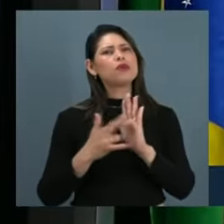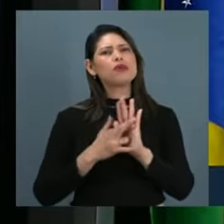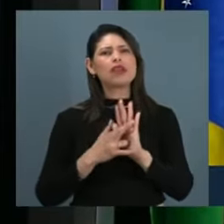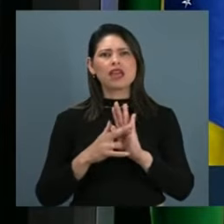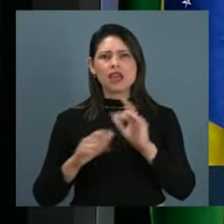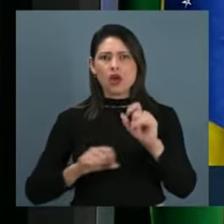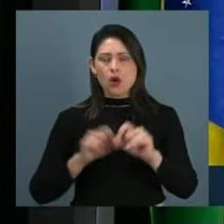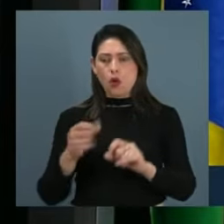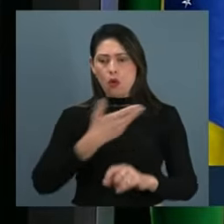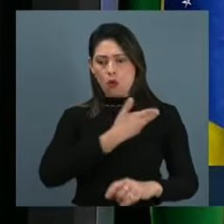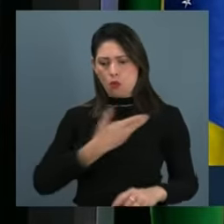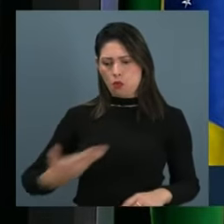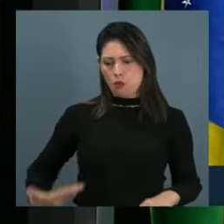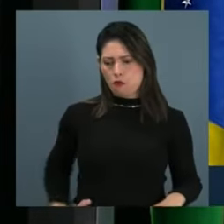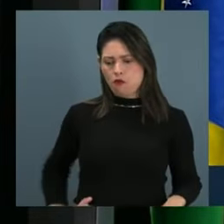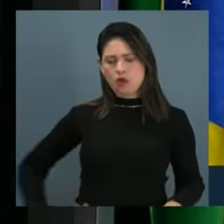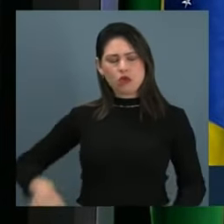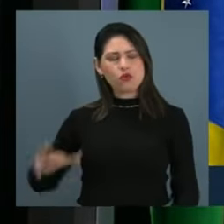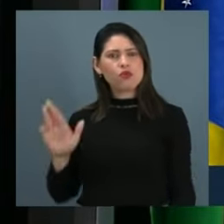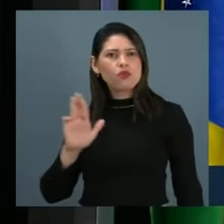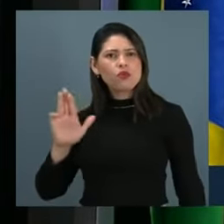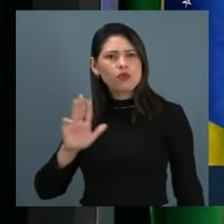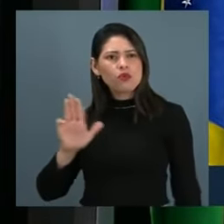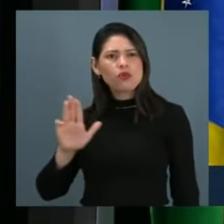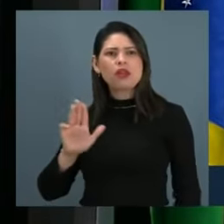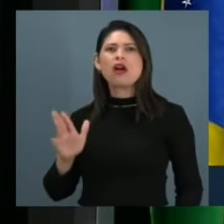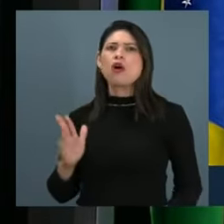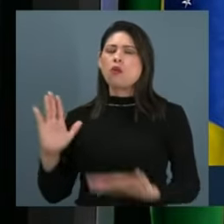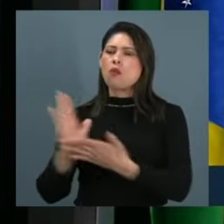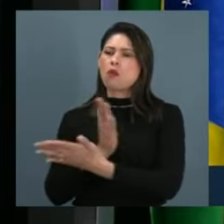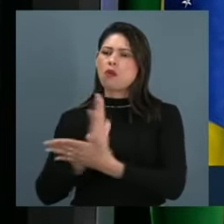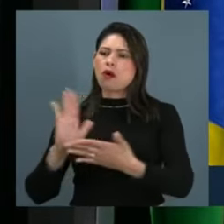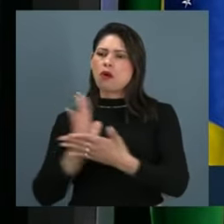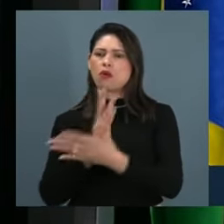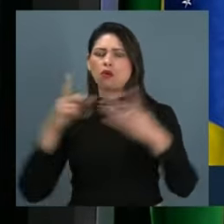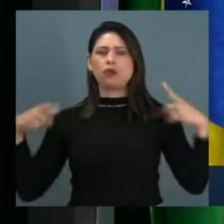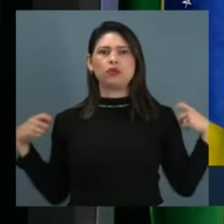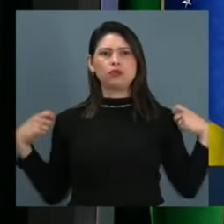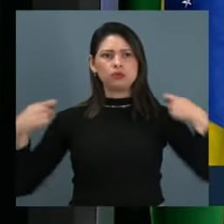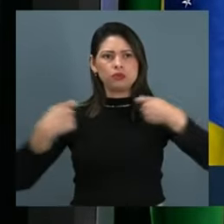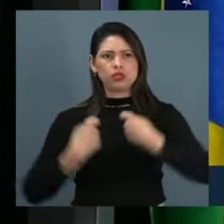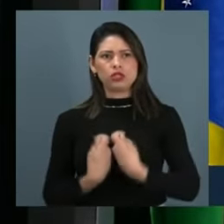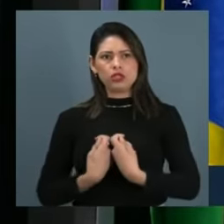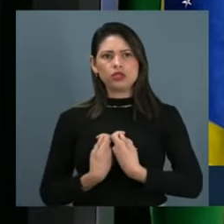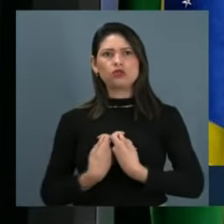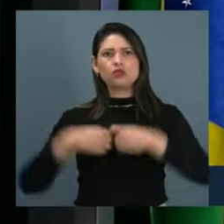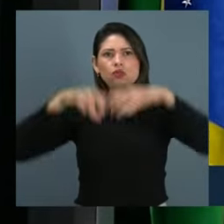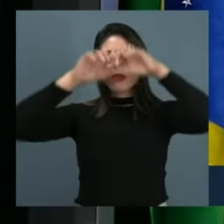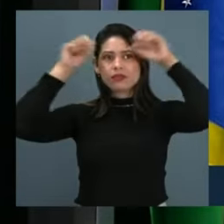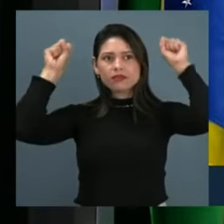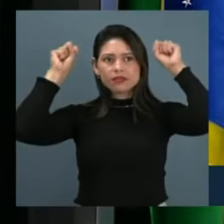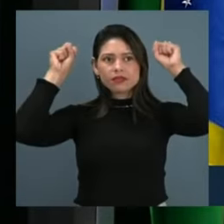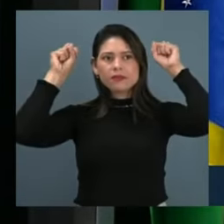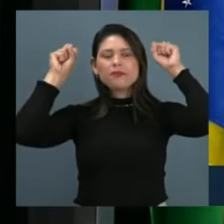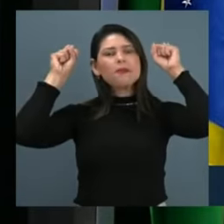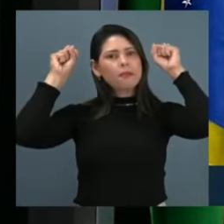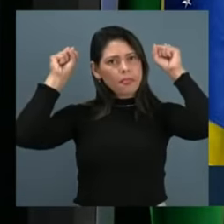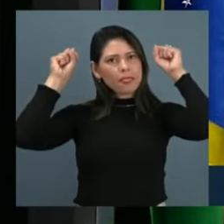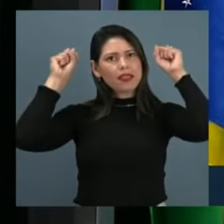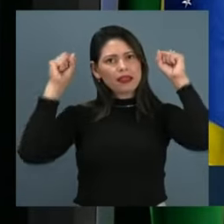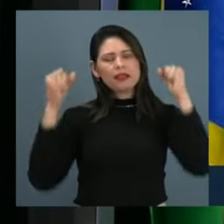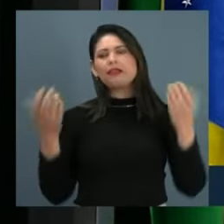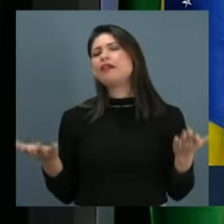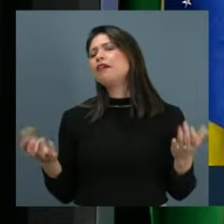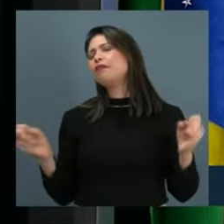governo Lula, com alguns ministros do STF. Um regime que flerta